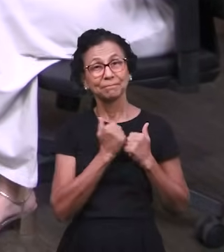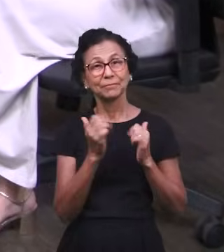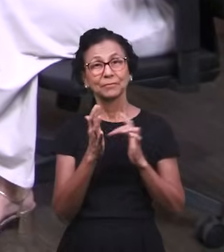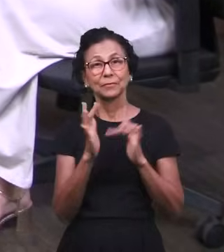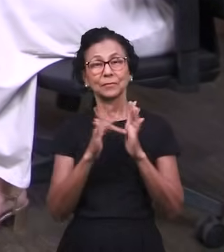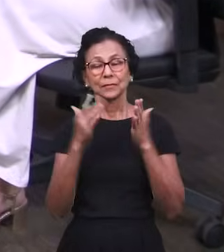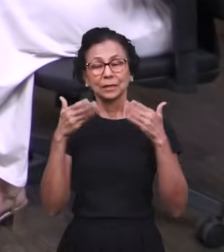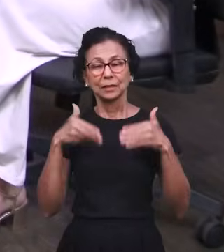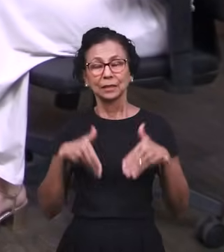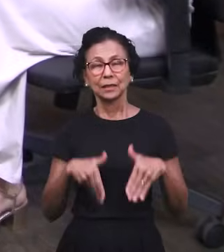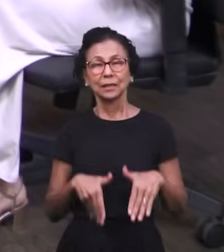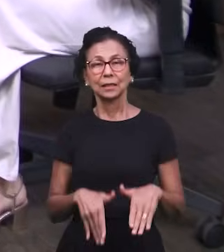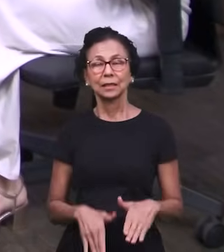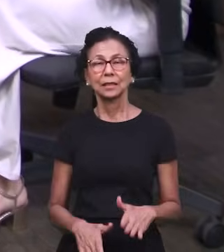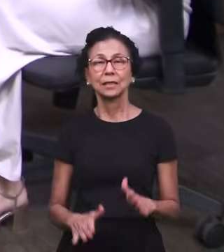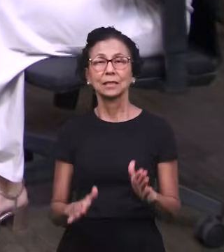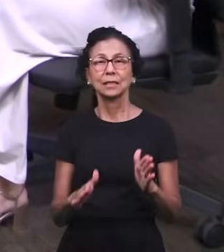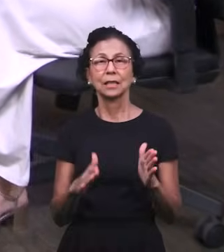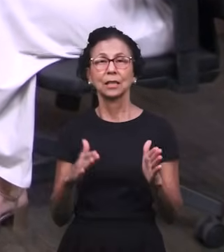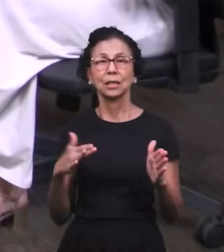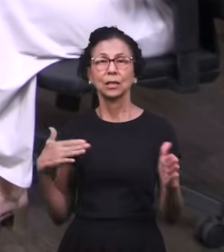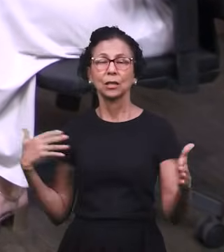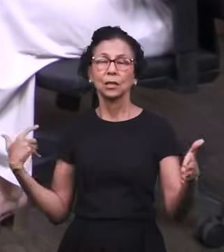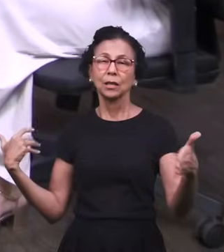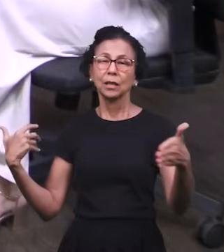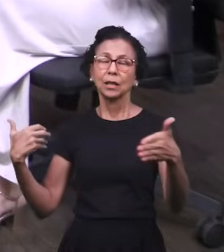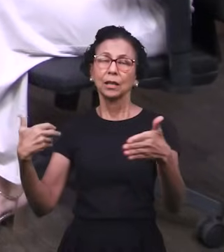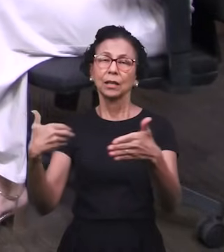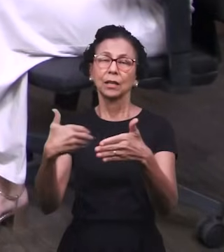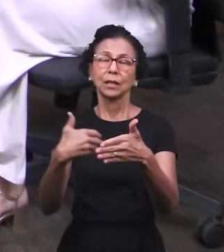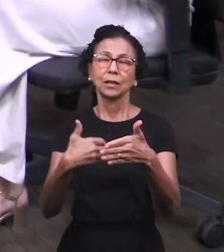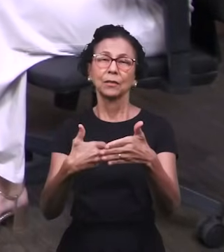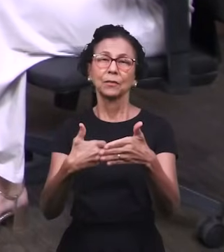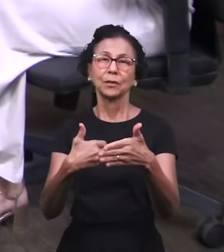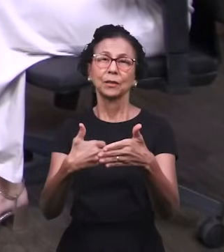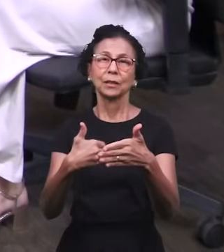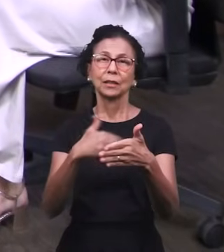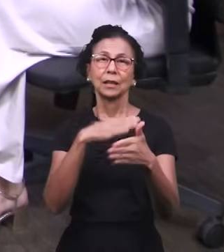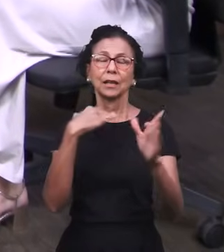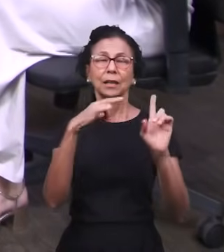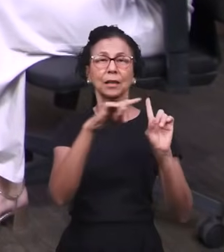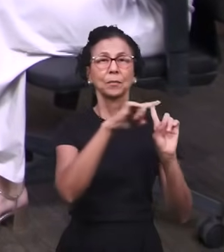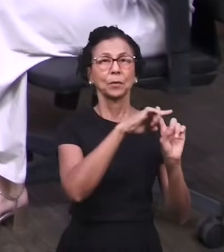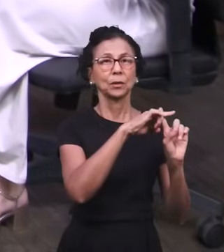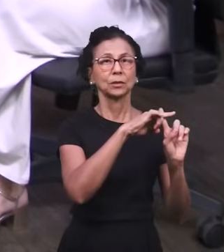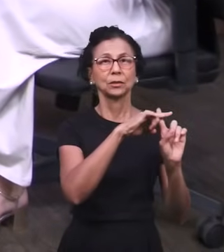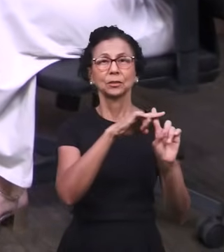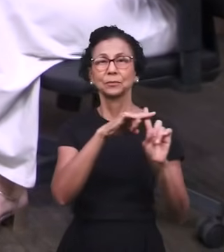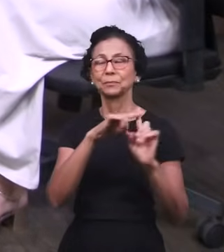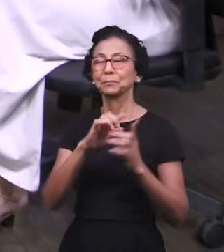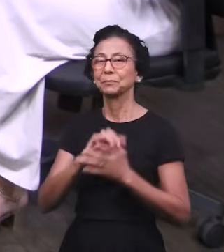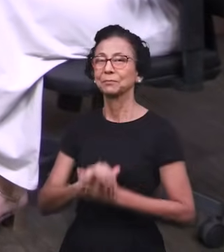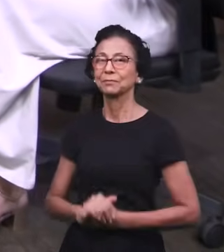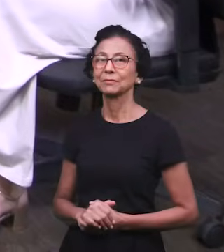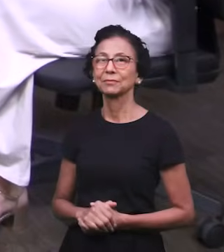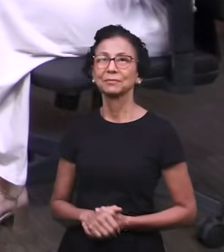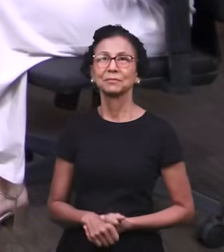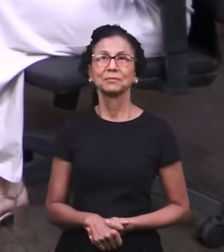respondido? Respondido. Então vamos lá, Raíssa, continua Tá com os bem. jovens. Agora, a Gabriela vai começar. A Gabi, né? A Gabi?